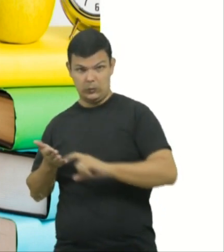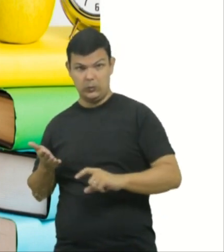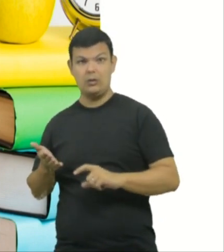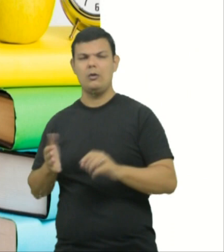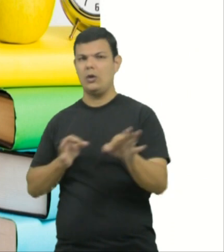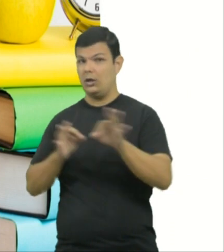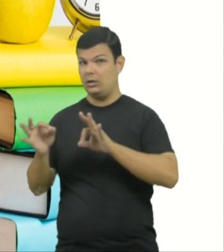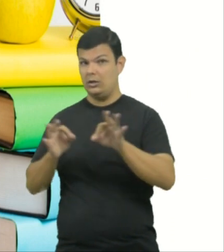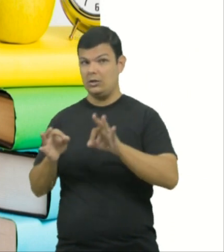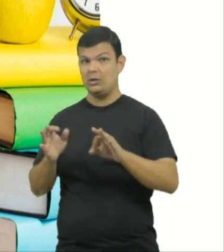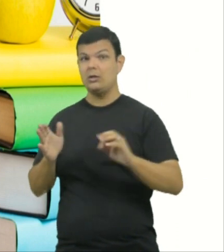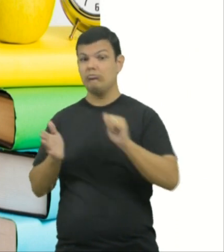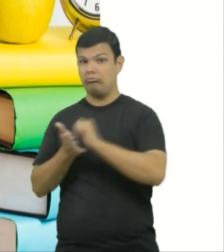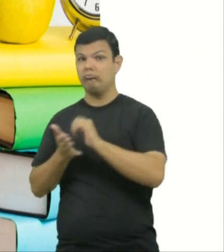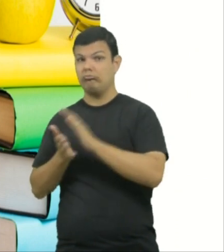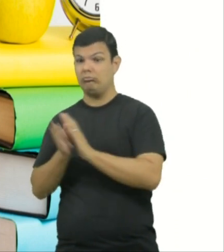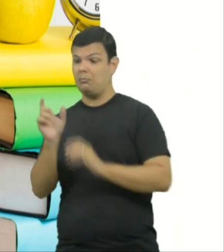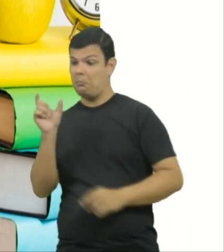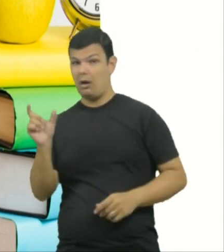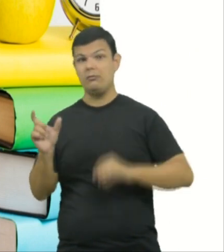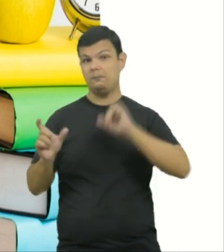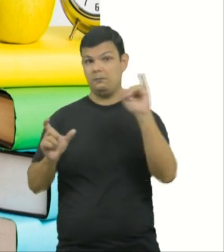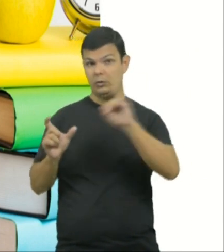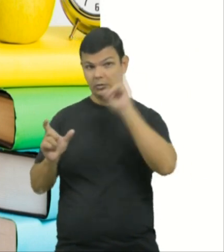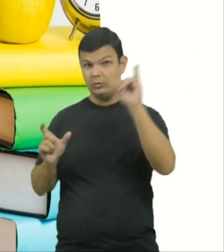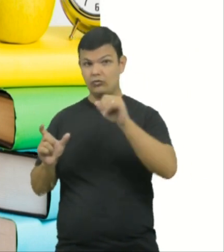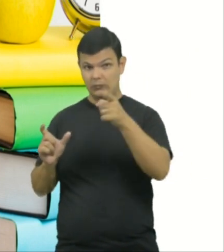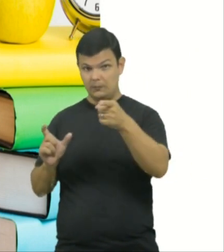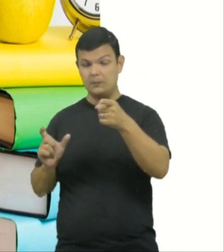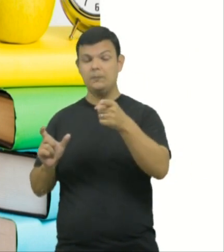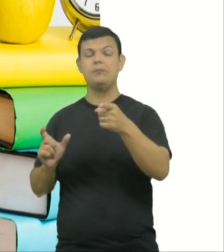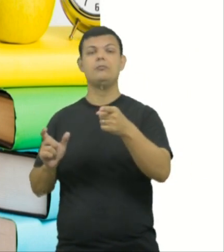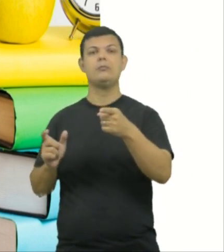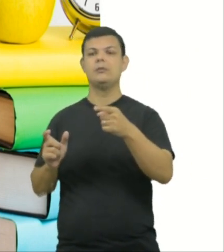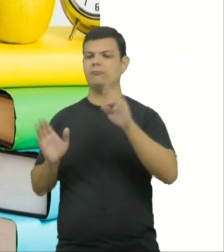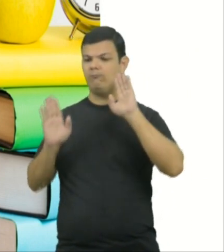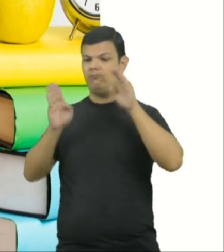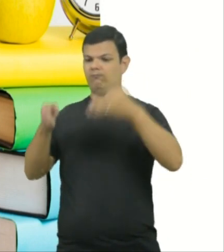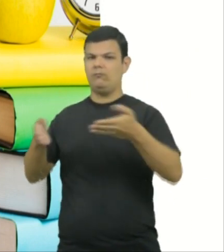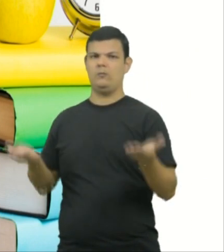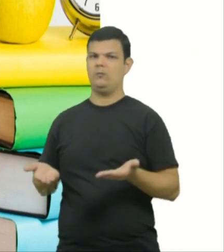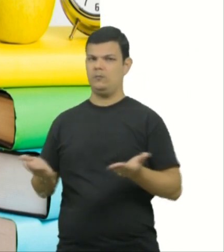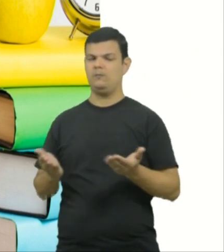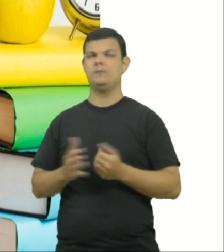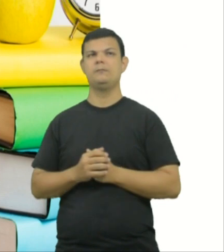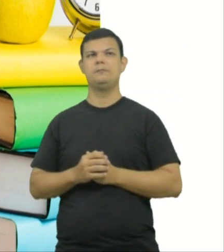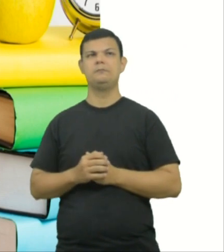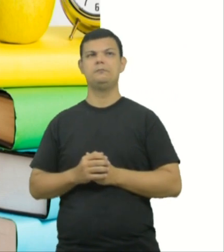tudo e anota esse conceito. Super importante, hein? Central da nossa aula hoje.